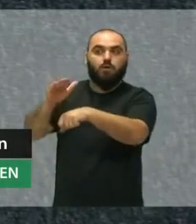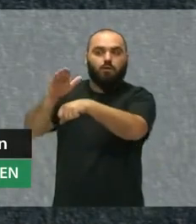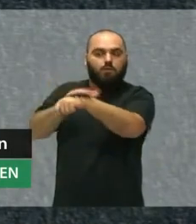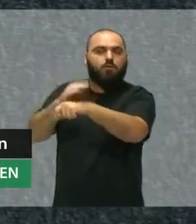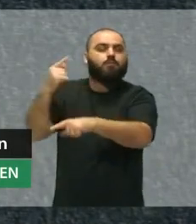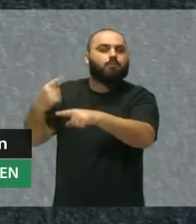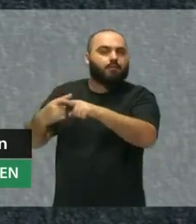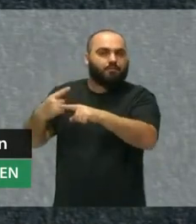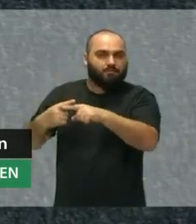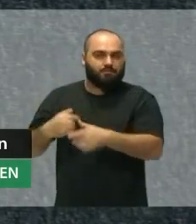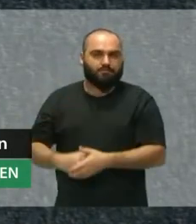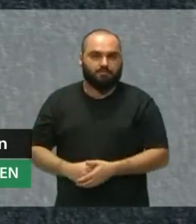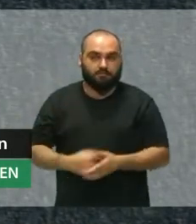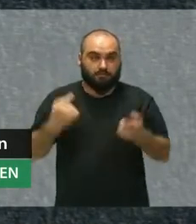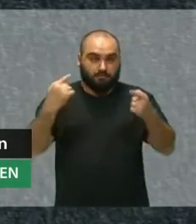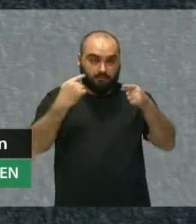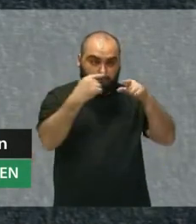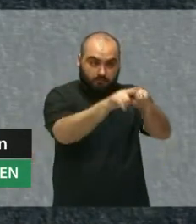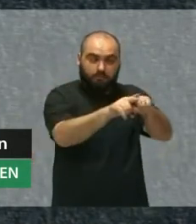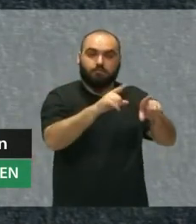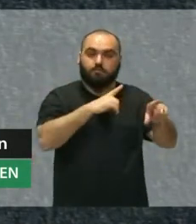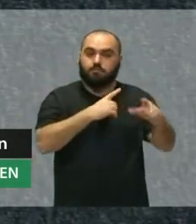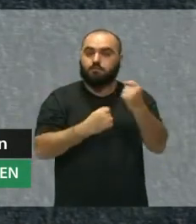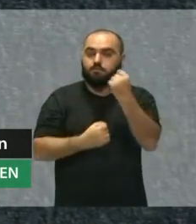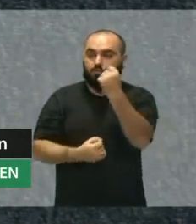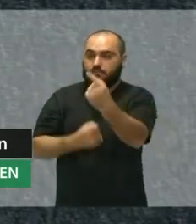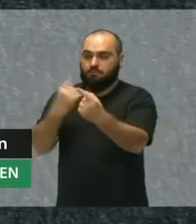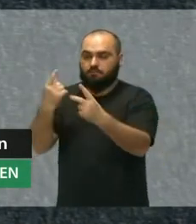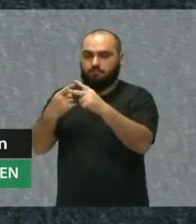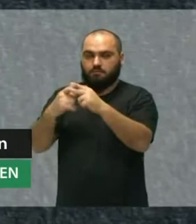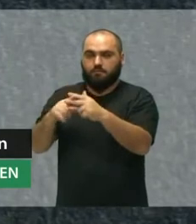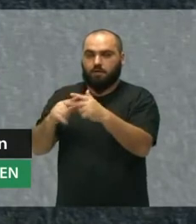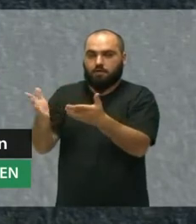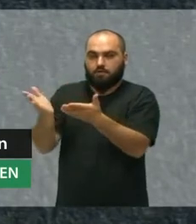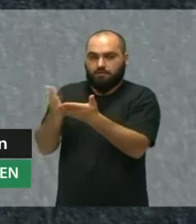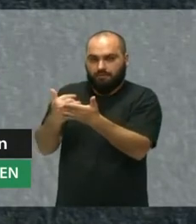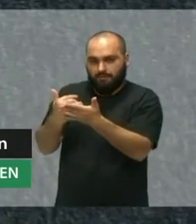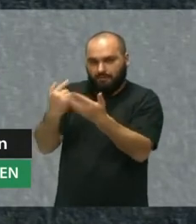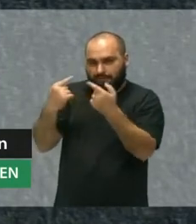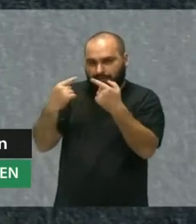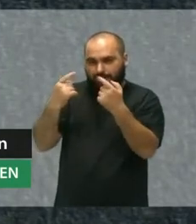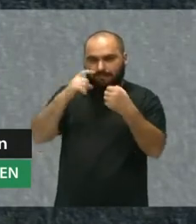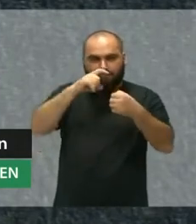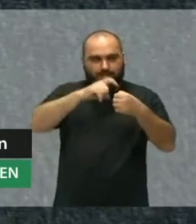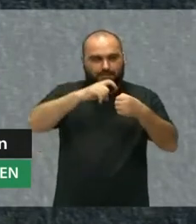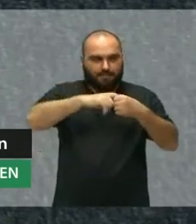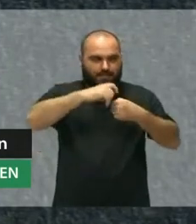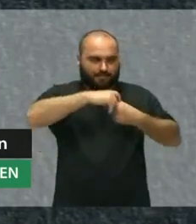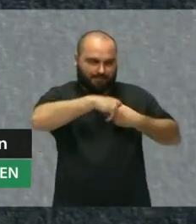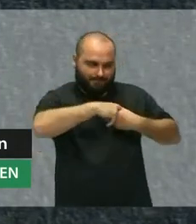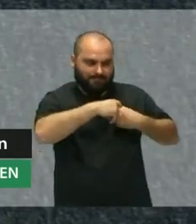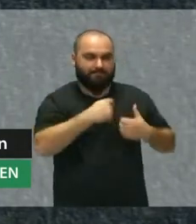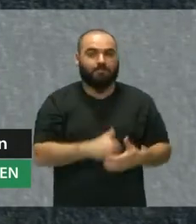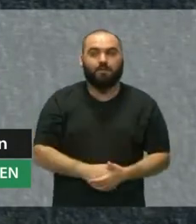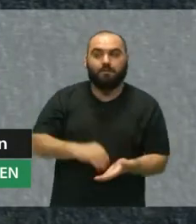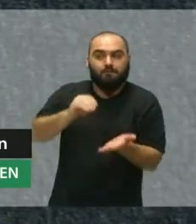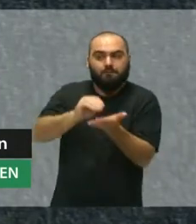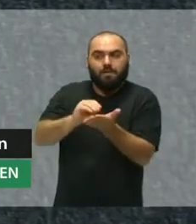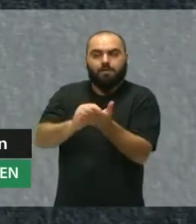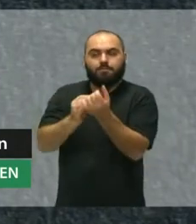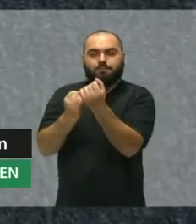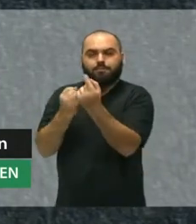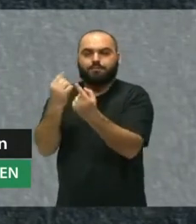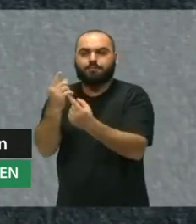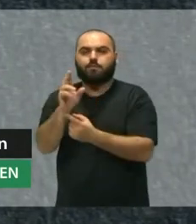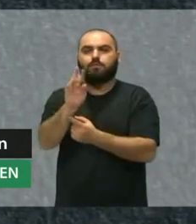foi celebrado o convênio, alguns equipamentos foram retirados do convênio. Então, falta alguma coisa em termos